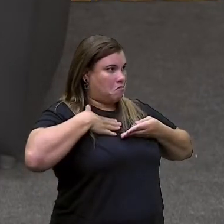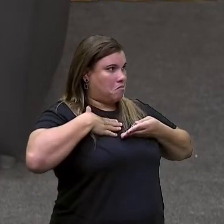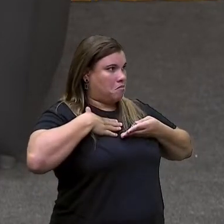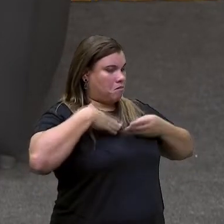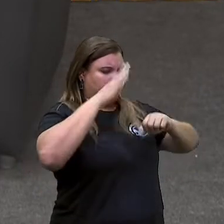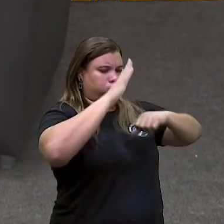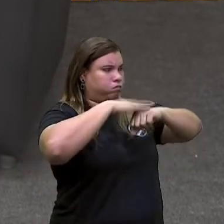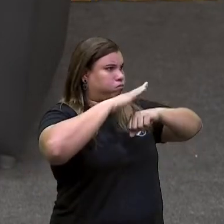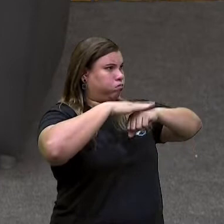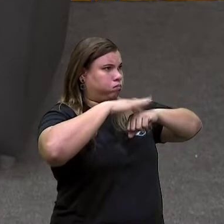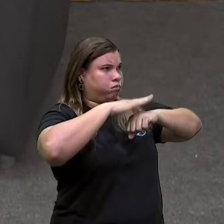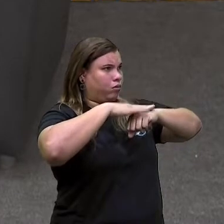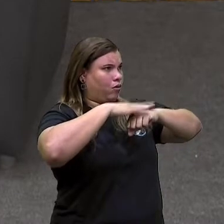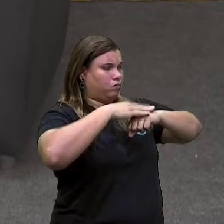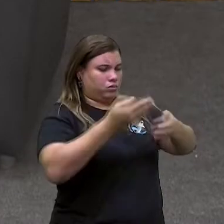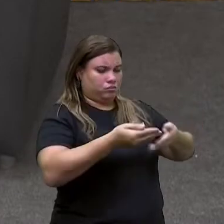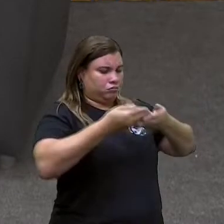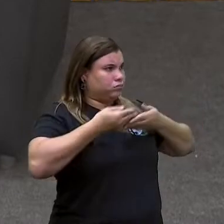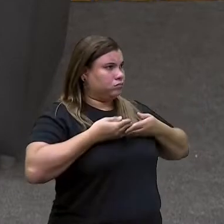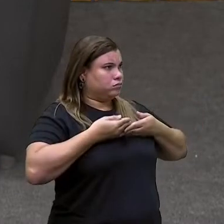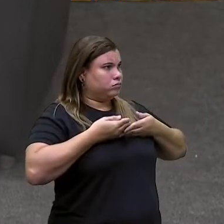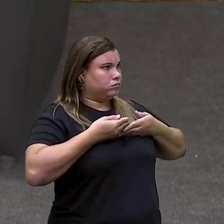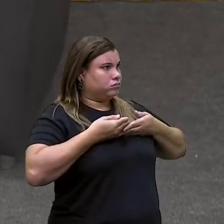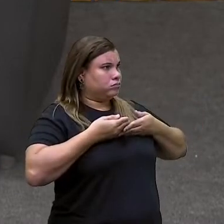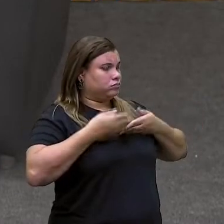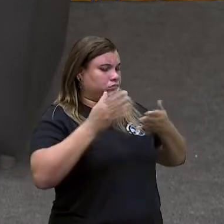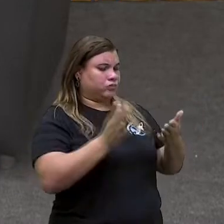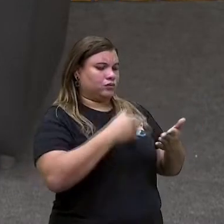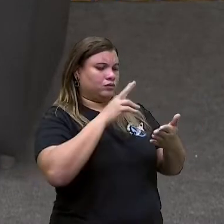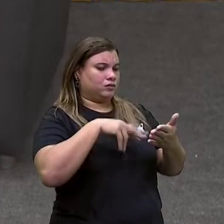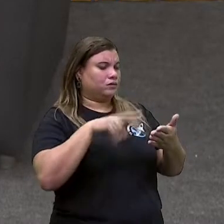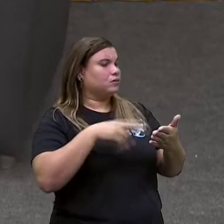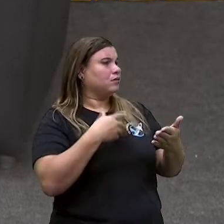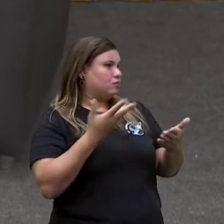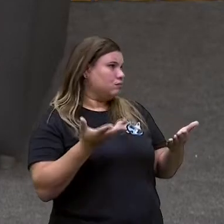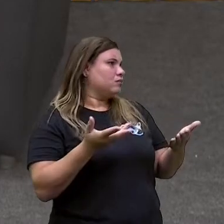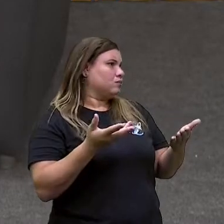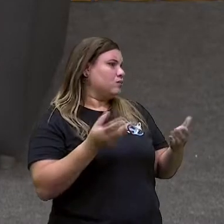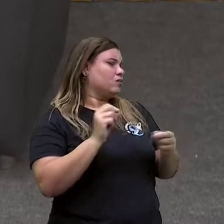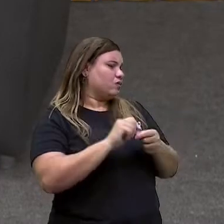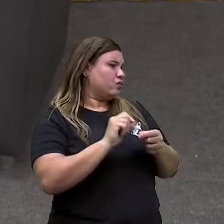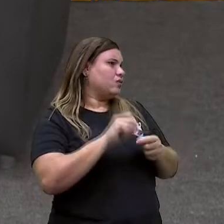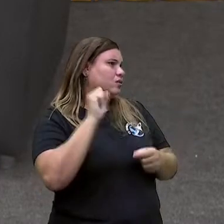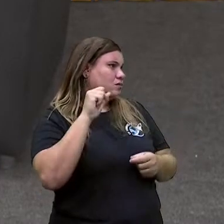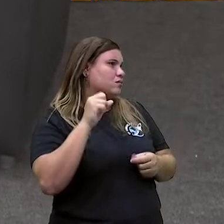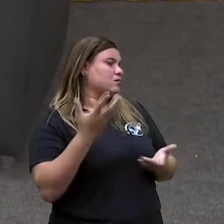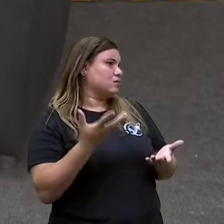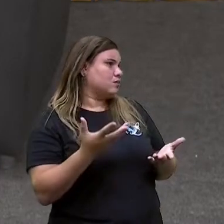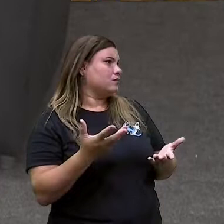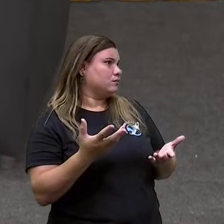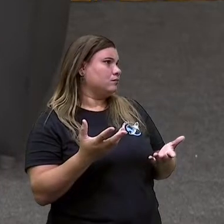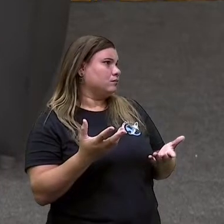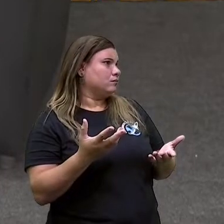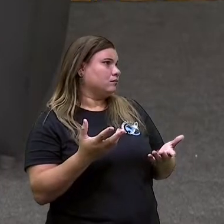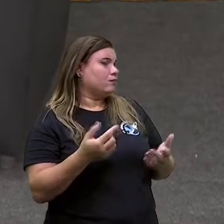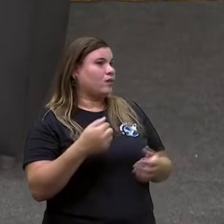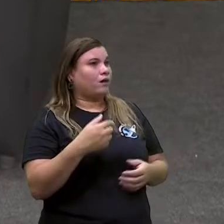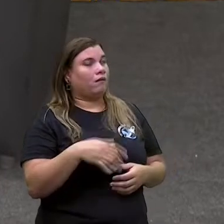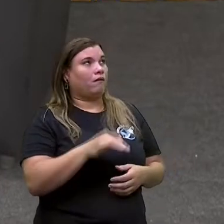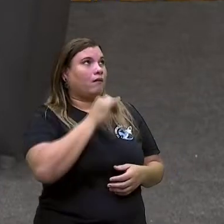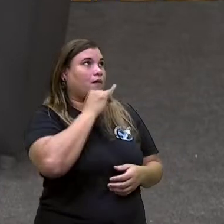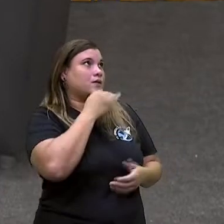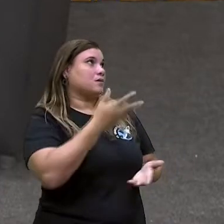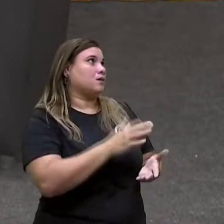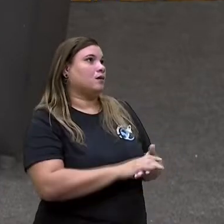Porque é muito comum procrastinação, procrastinar e deixar para depois, né? As coisas, uhum, que você não gosta. Aí fala, quando terminar essa tarefa, eu vou me dar